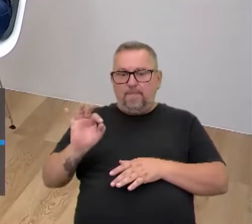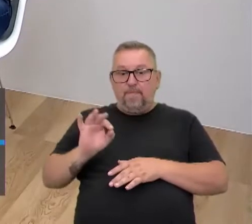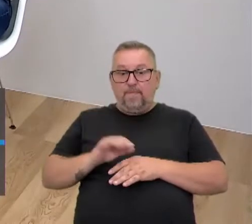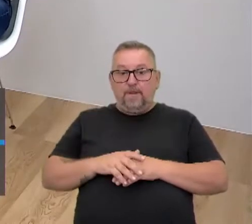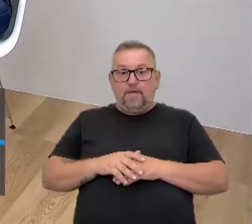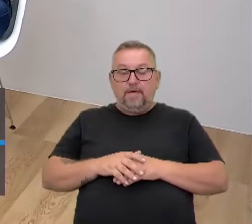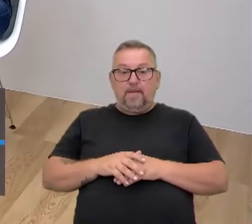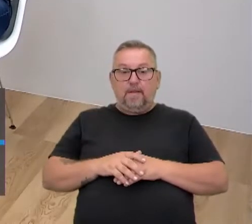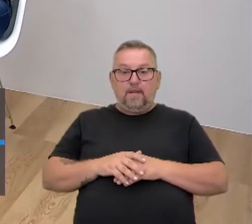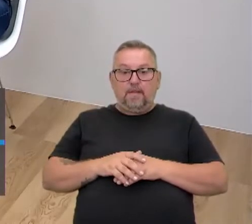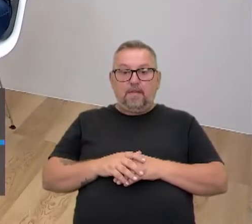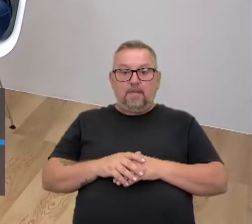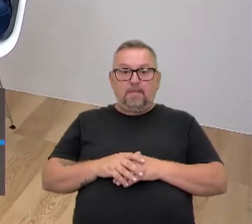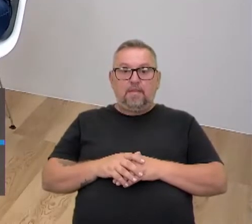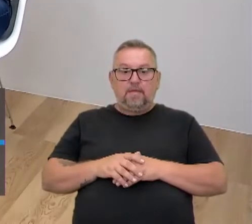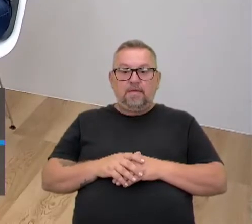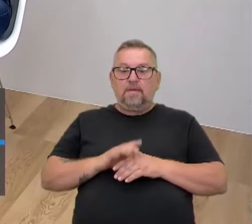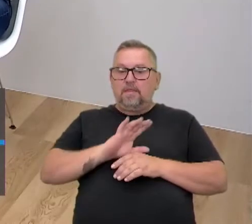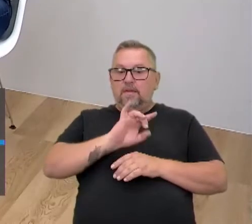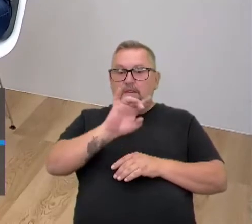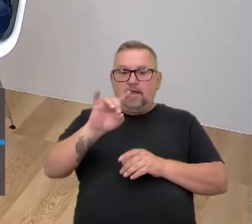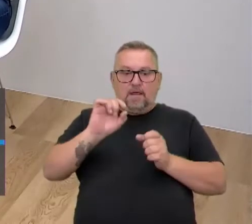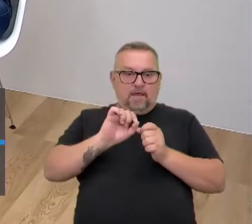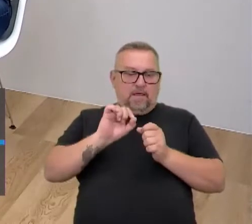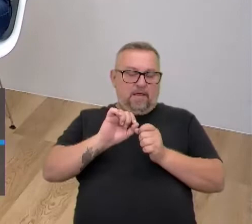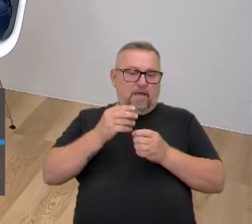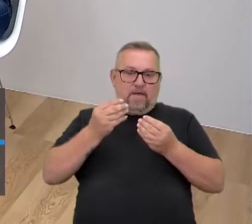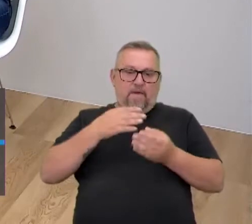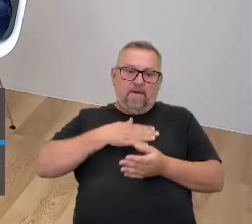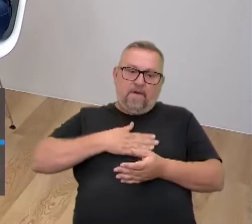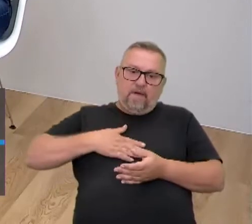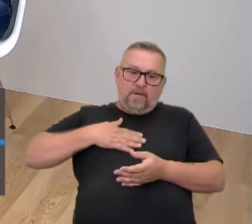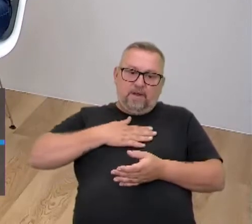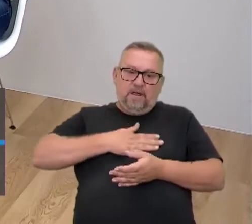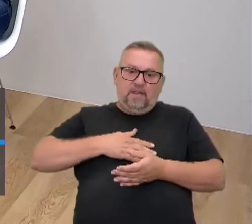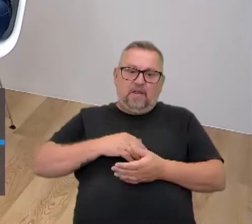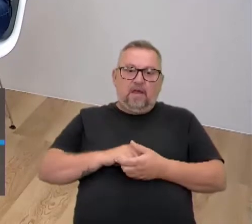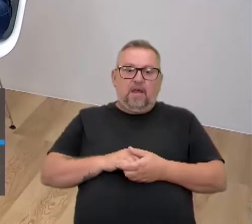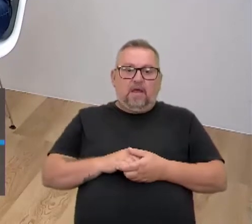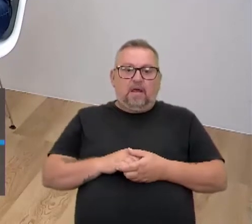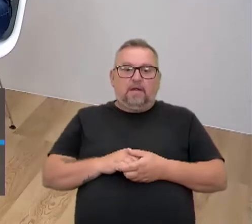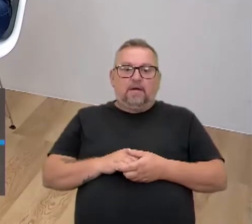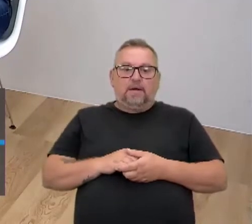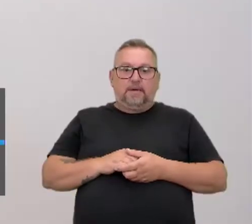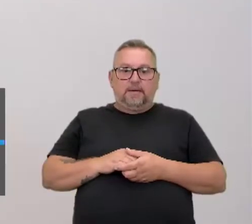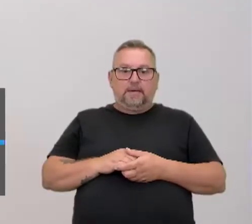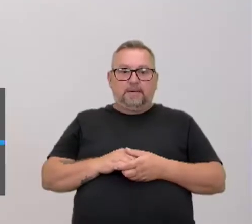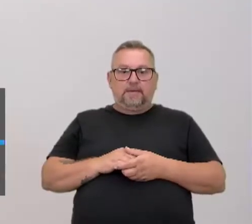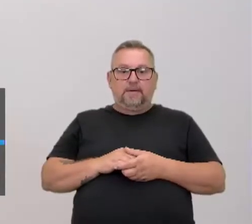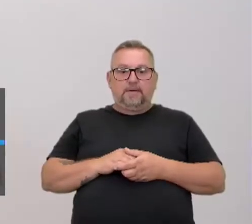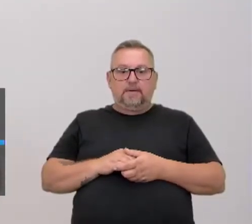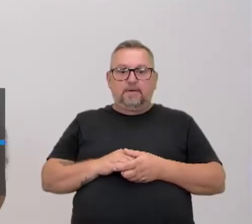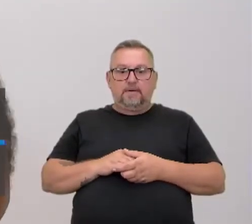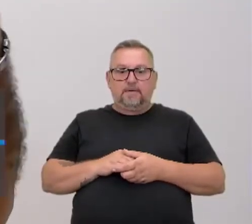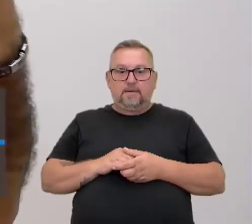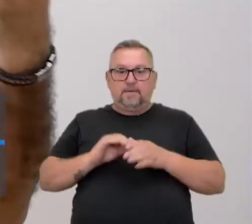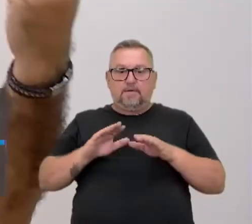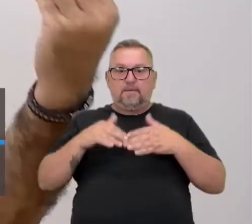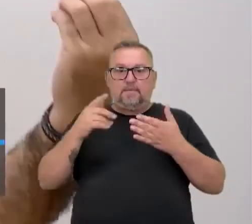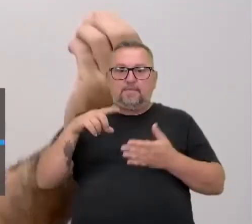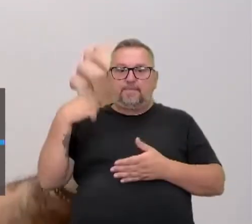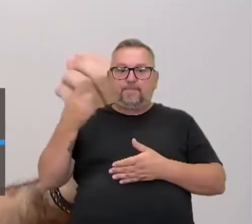estabelecendo regras. Cada um faça o que lhe apraz, o que lhe dá motivos para ser feliz. O que eu estou dizendo é que as